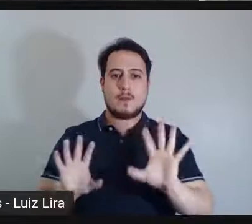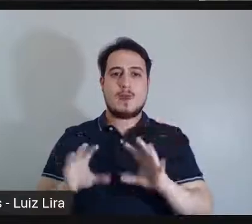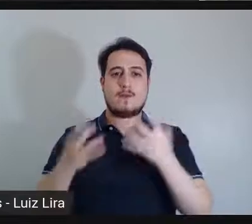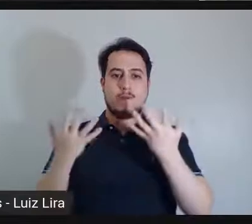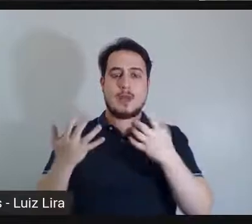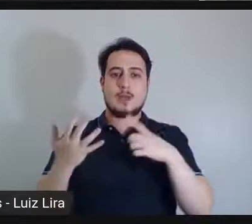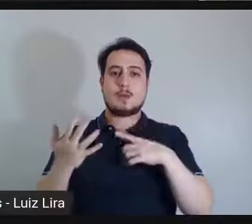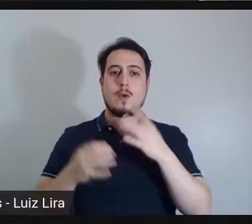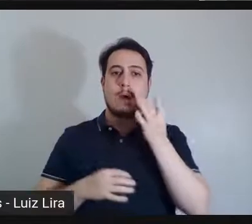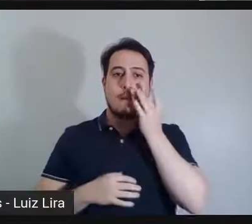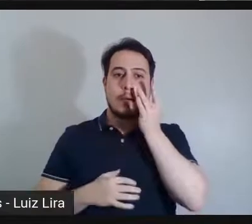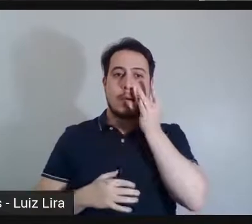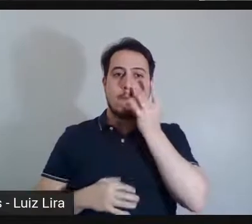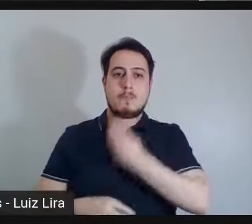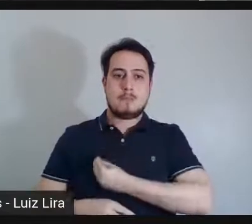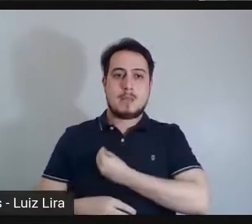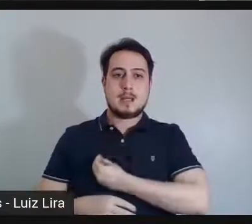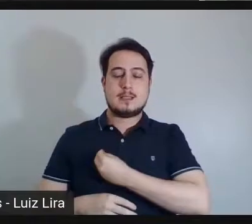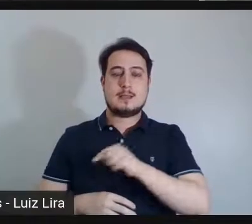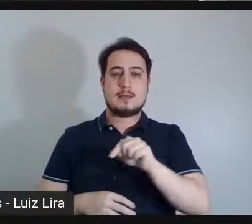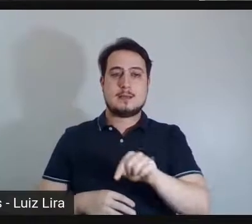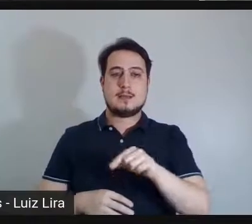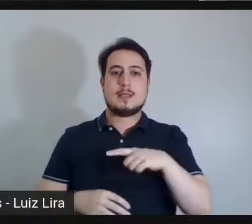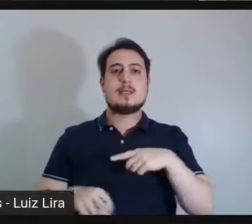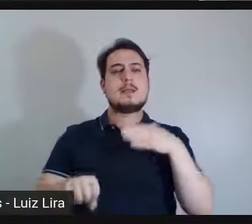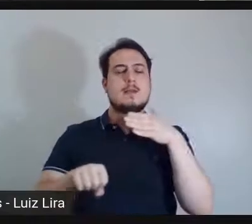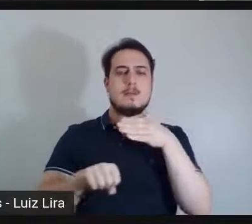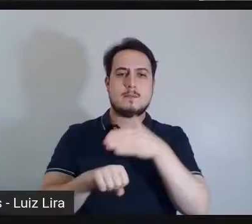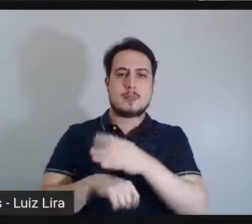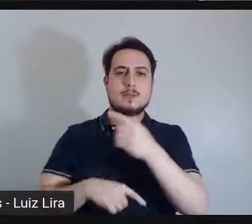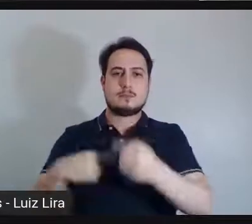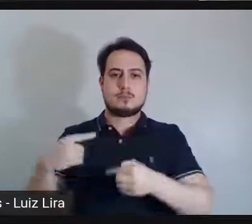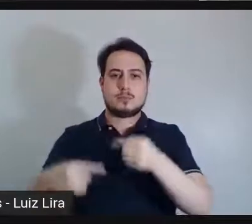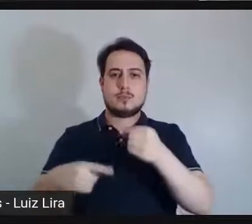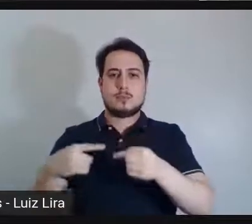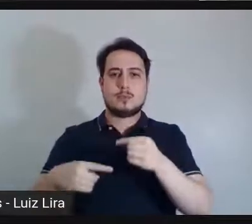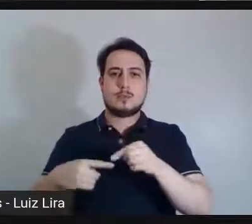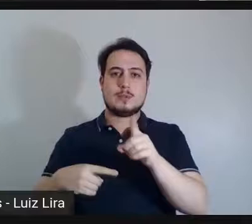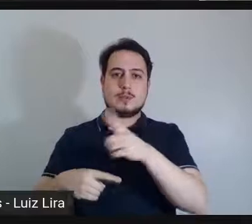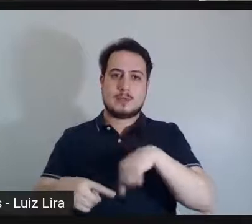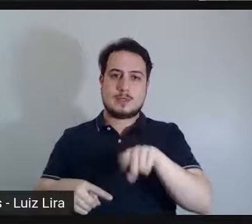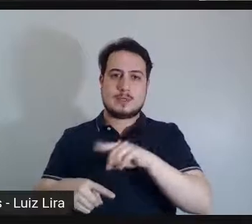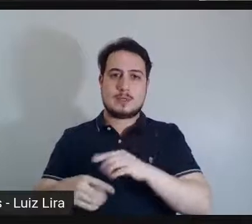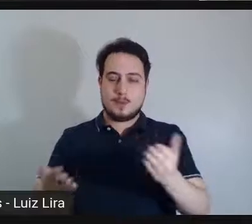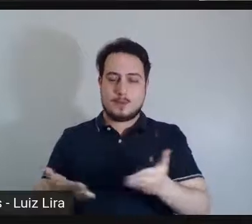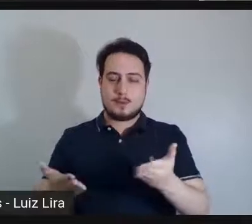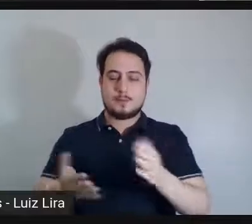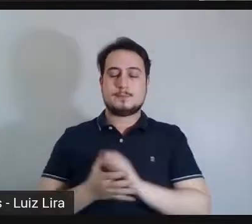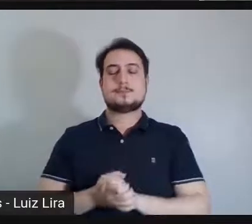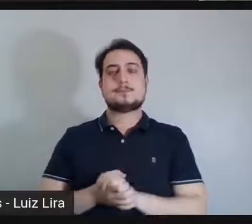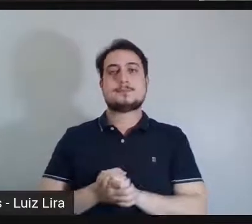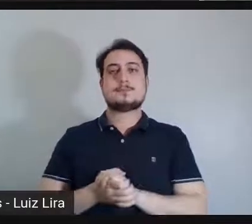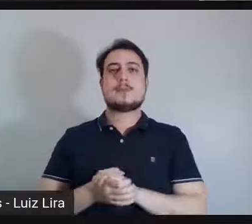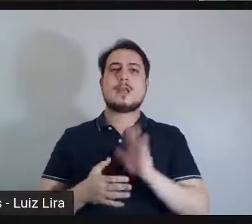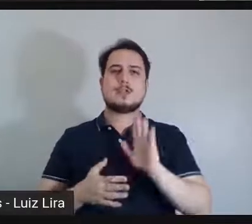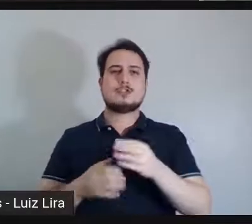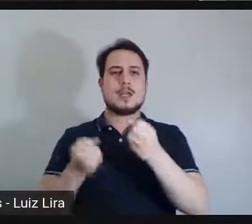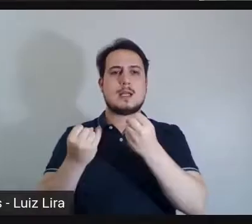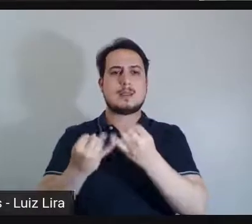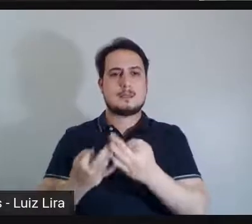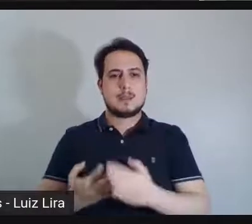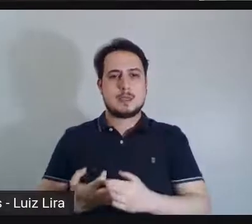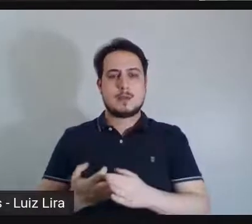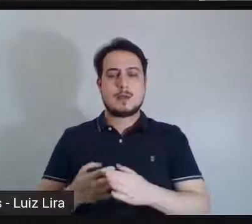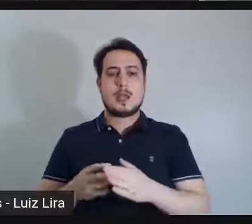inclusive, a participação dos debatedores aqui presentes. Eu já adianto, pessoal, que o chat já está aberto e